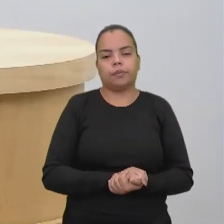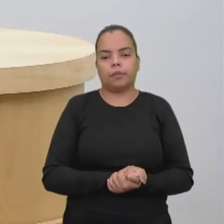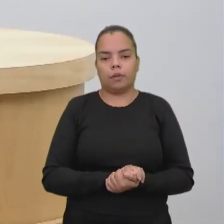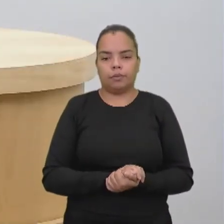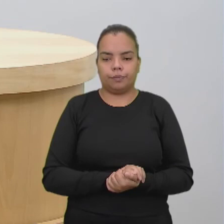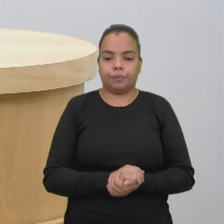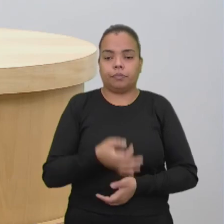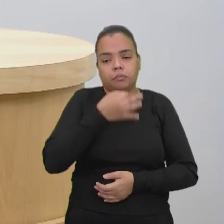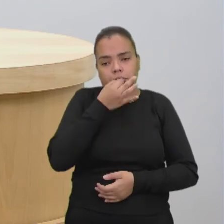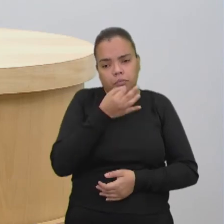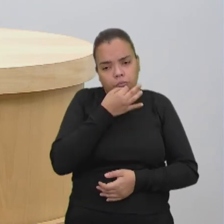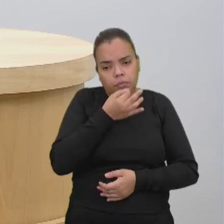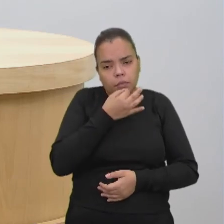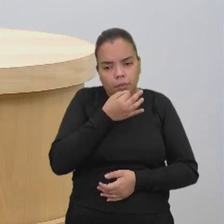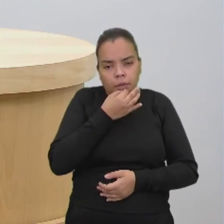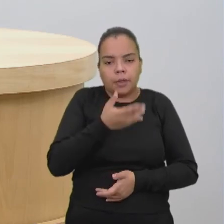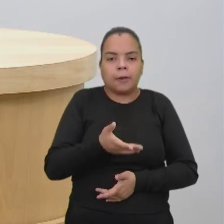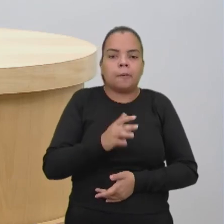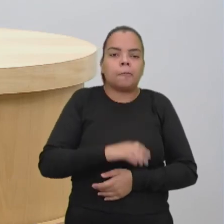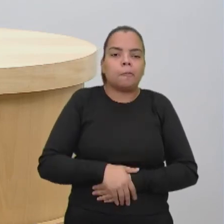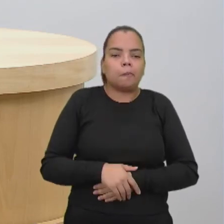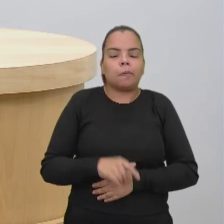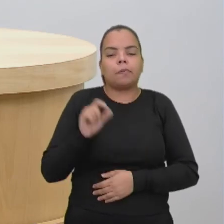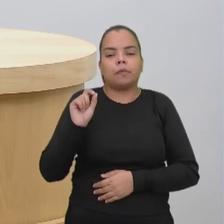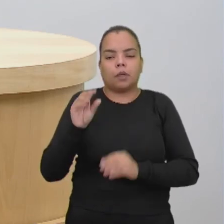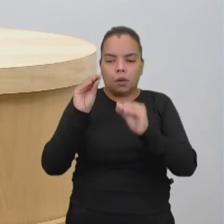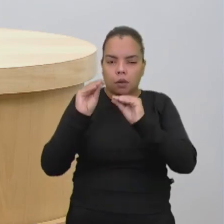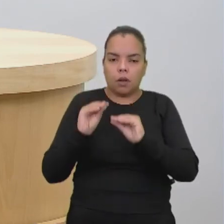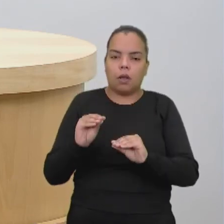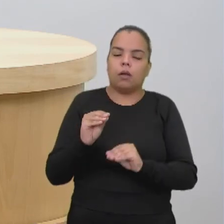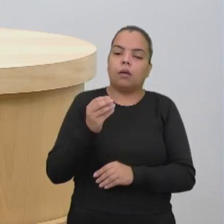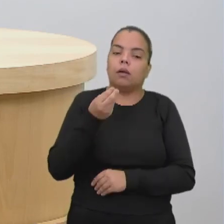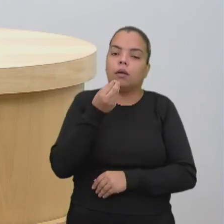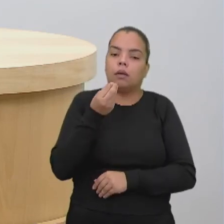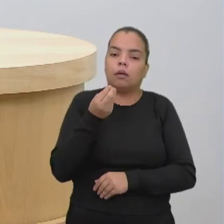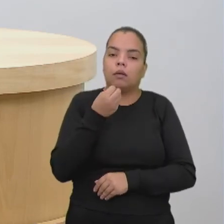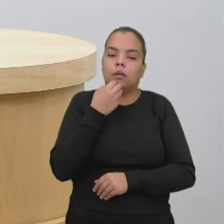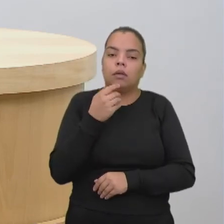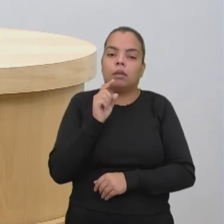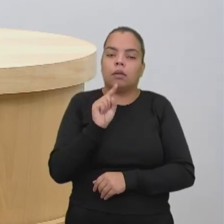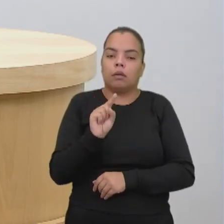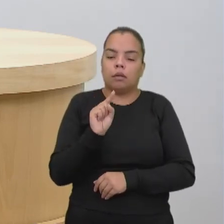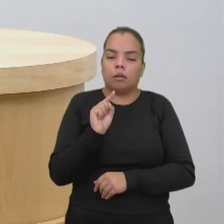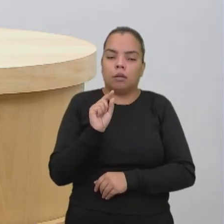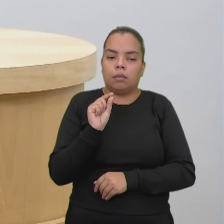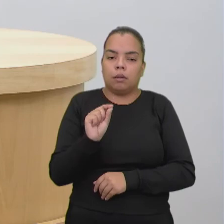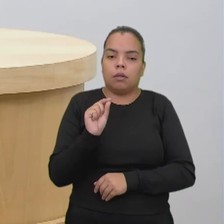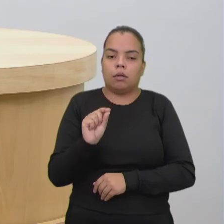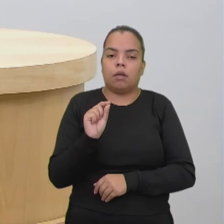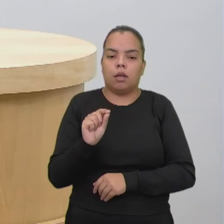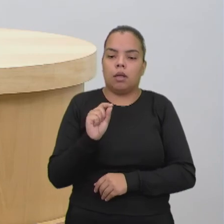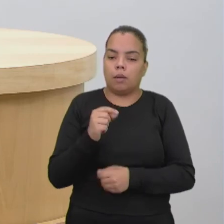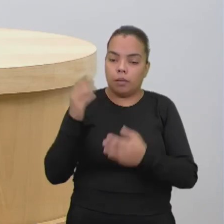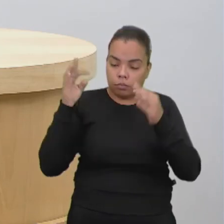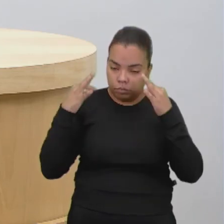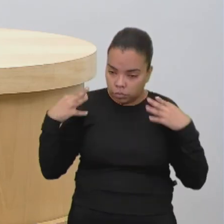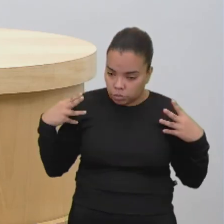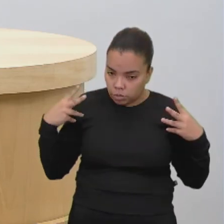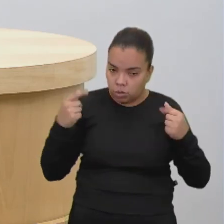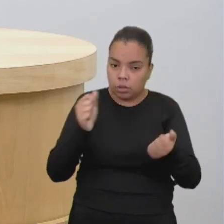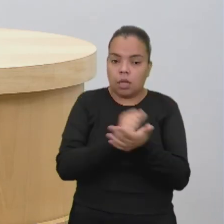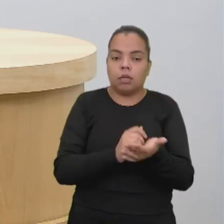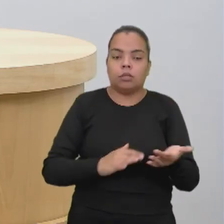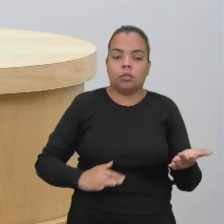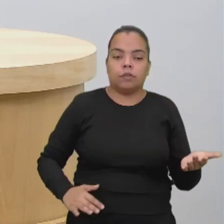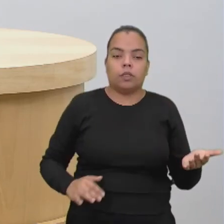uma sugestão, né? E o que eu coloco bem aqui é o seguinte, tem tudo isso aqui que foi colocado aí como atividade,